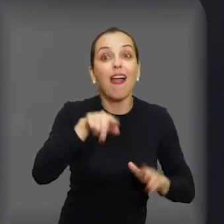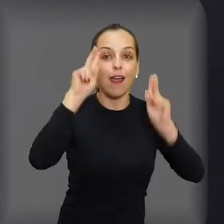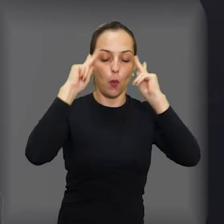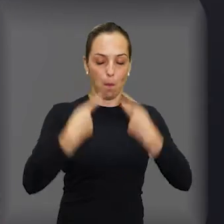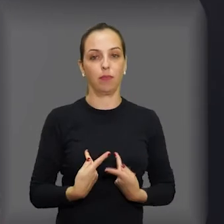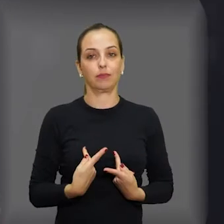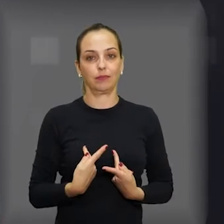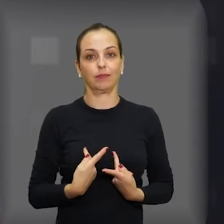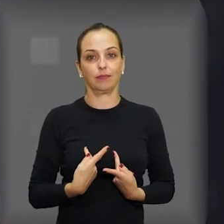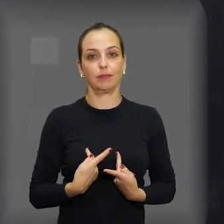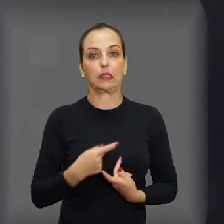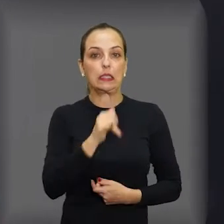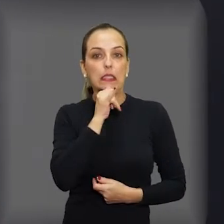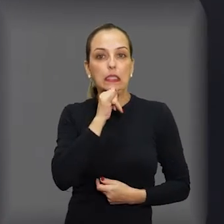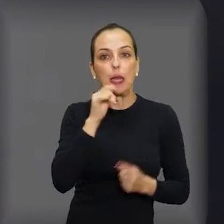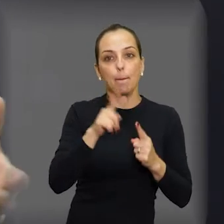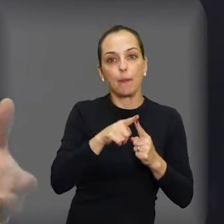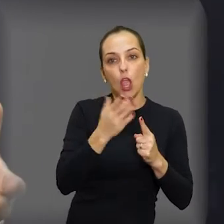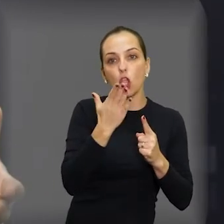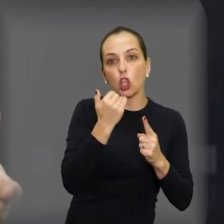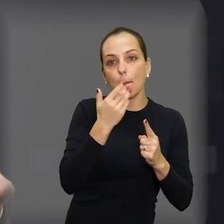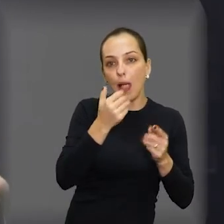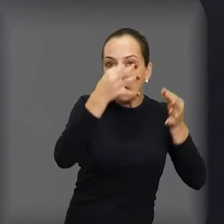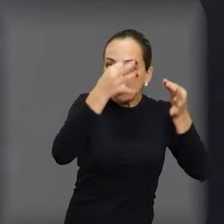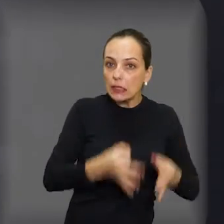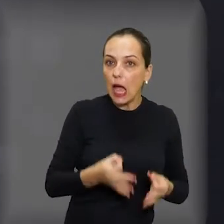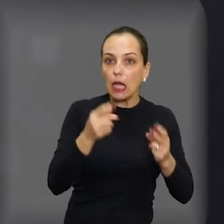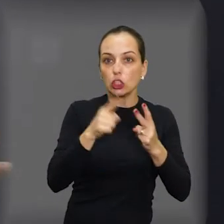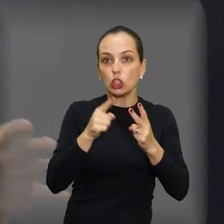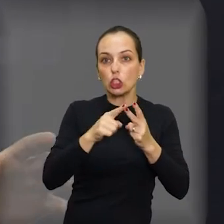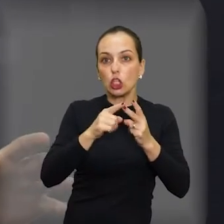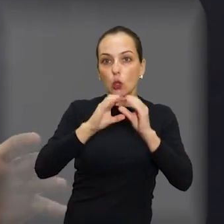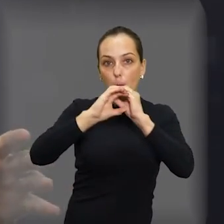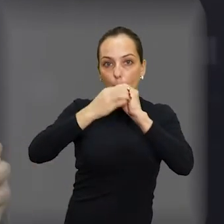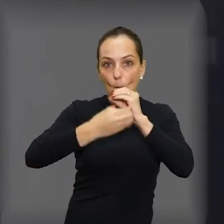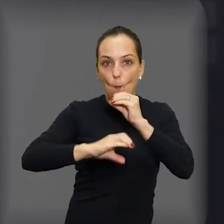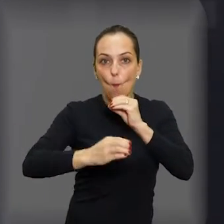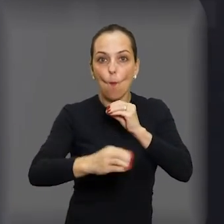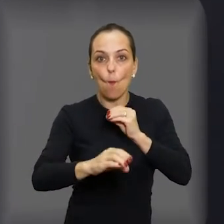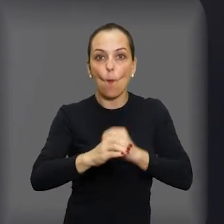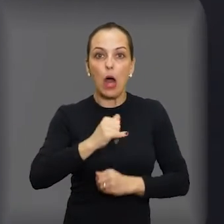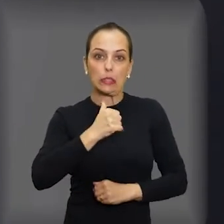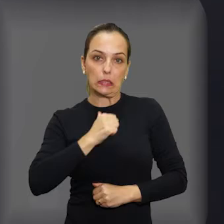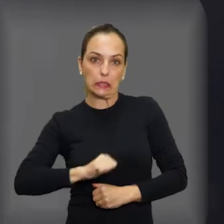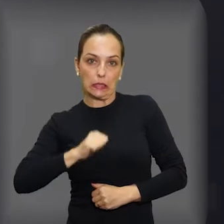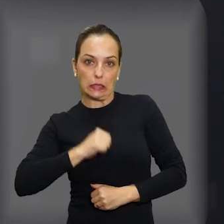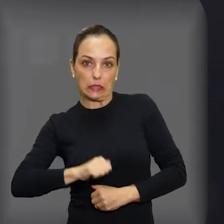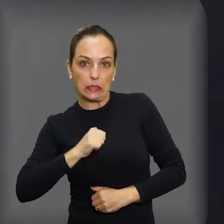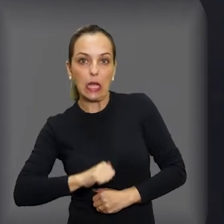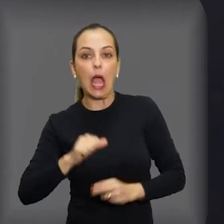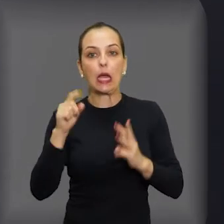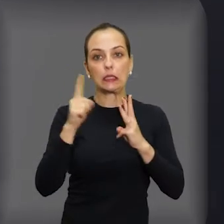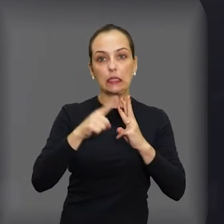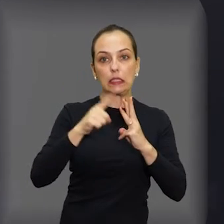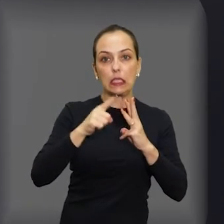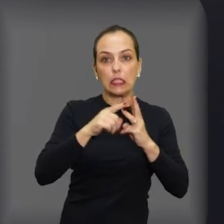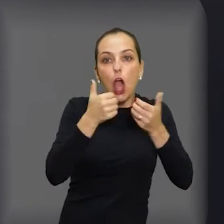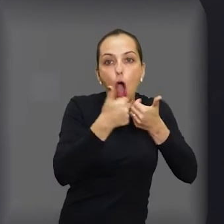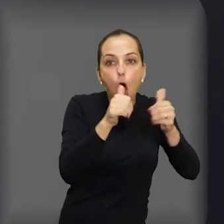humanos são todos aqueles direitos que basta ter uma condição, ser humano. Então, alimentação